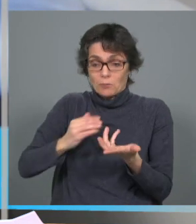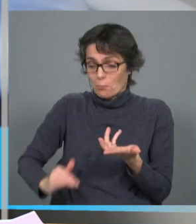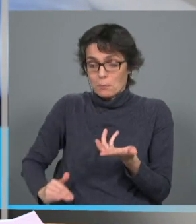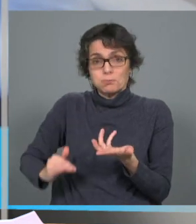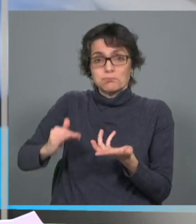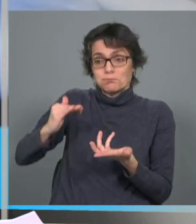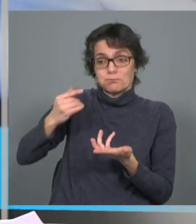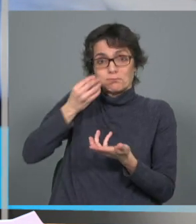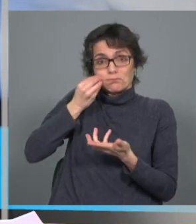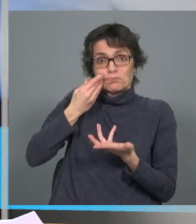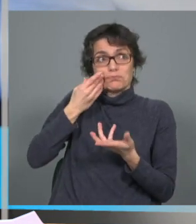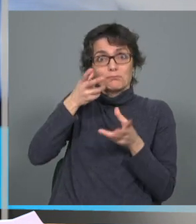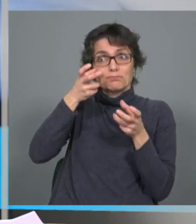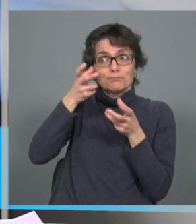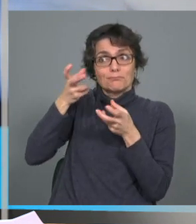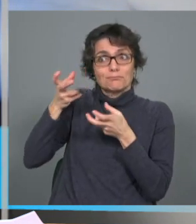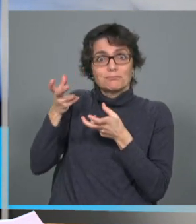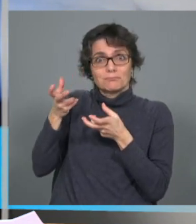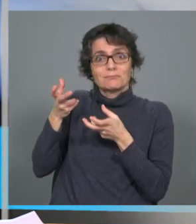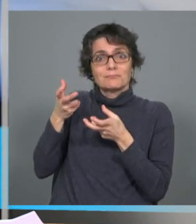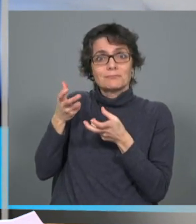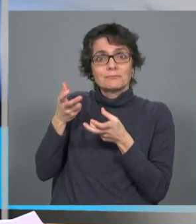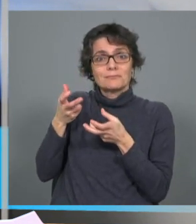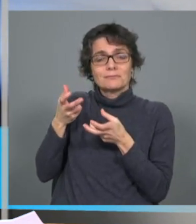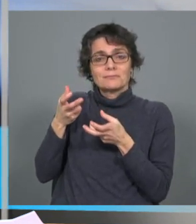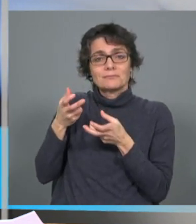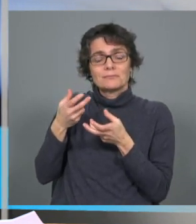é profundamente cristã.